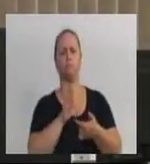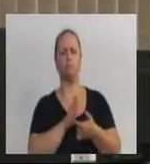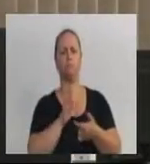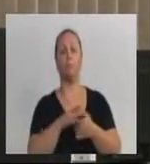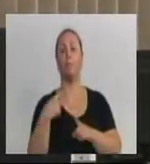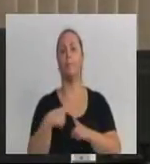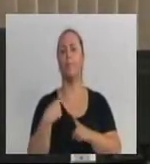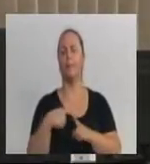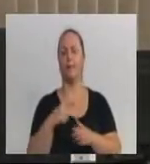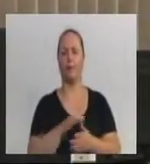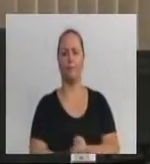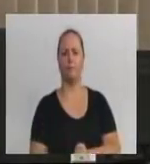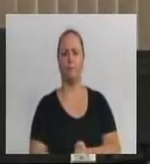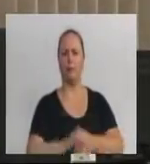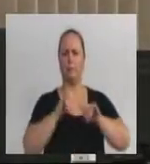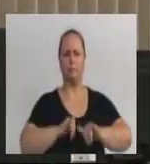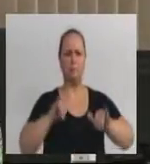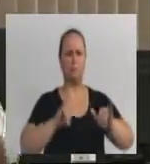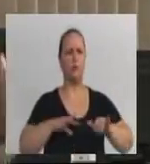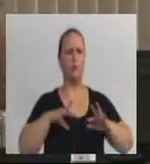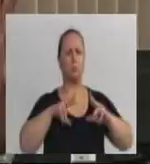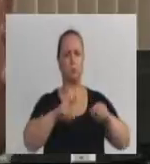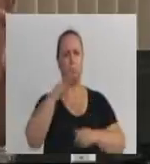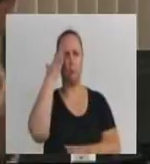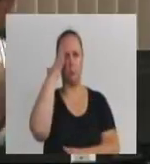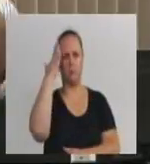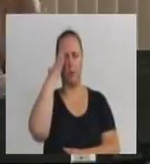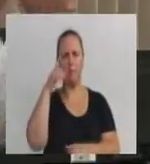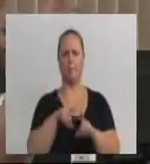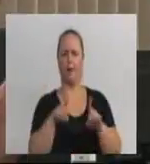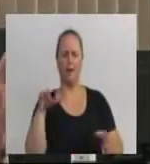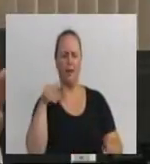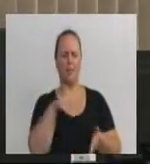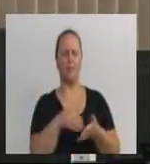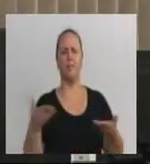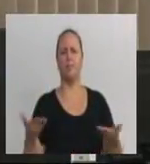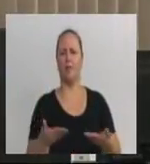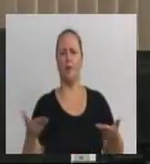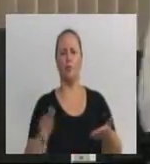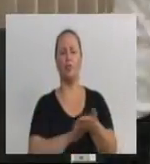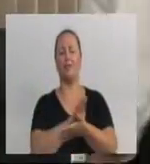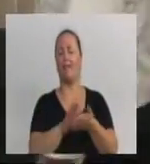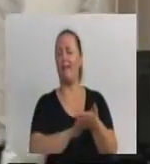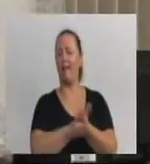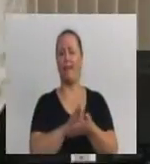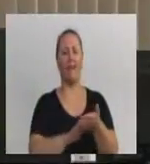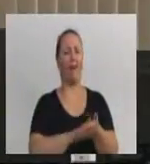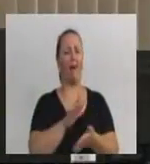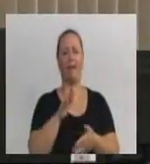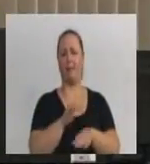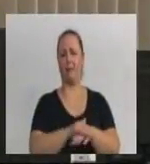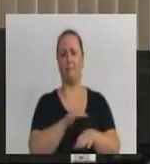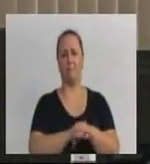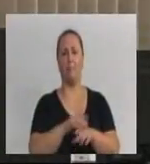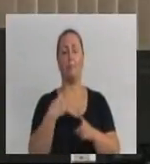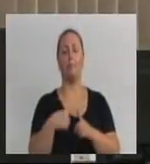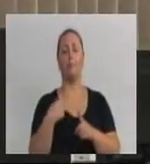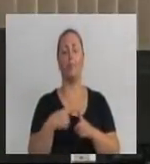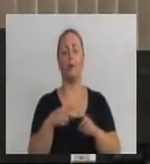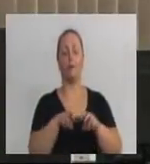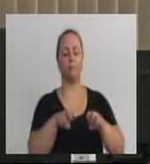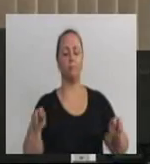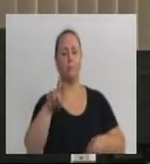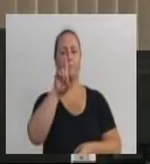e nenhum procedimento foi tomado até hoje, porque a mesa diretora tem relações de amizade com Vossa Excelência. Que fique claro, a cidade sabe